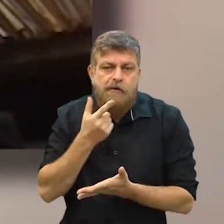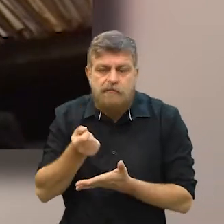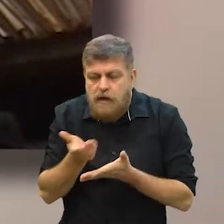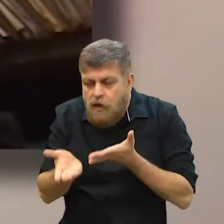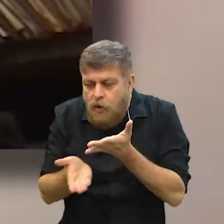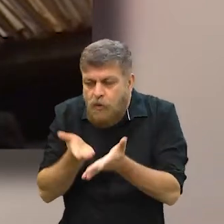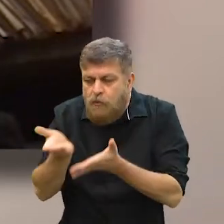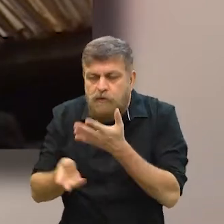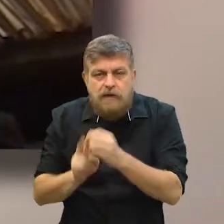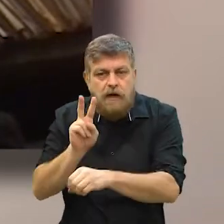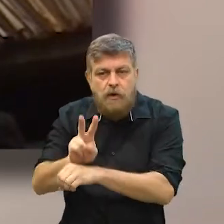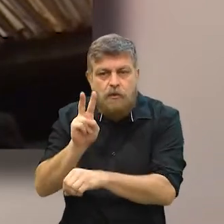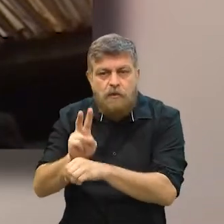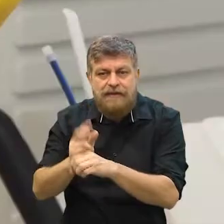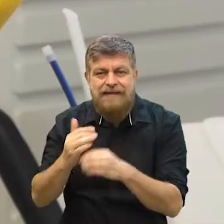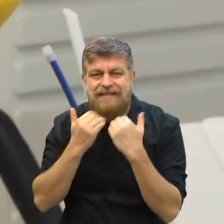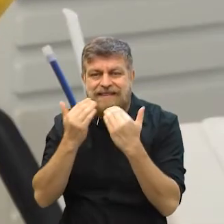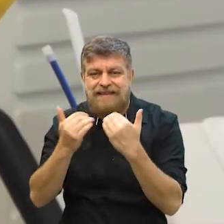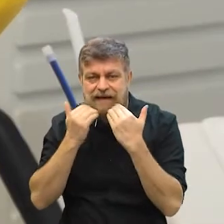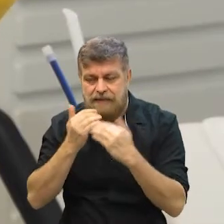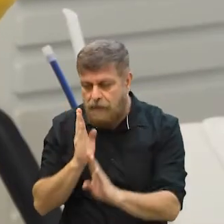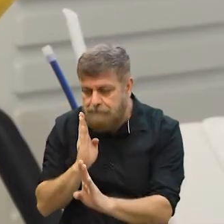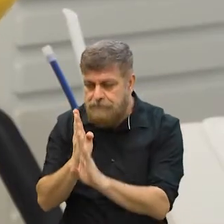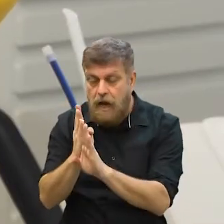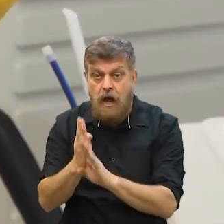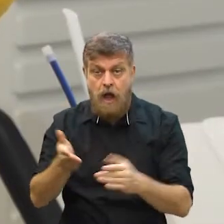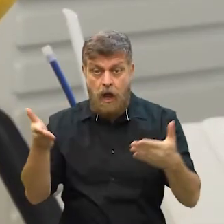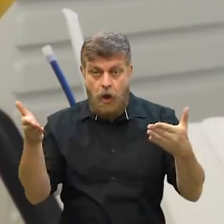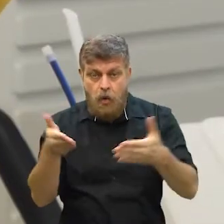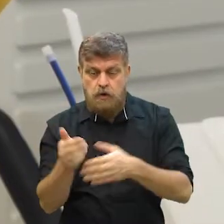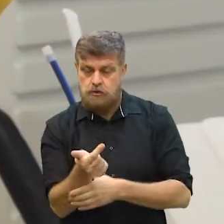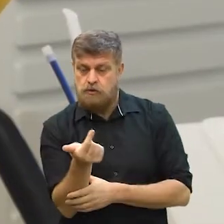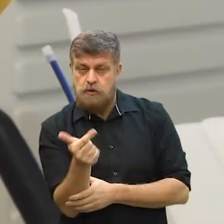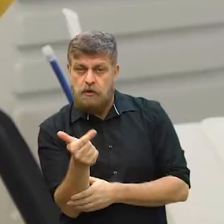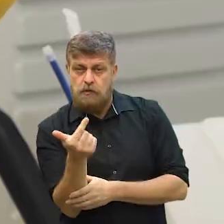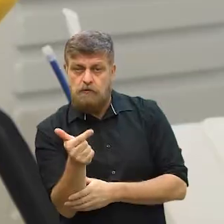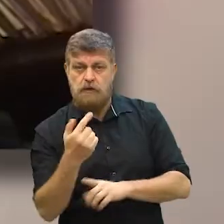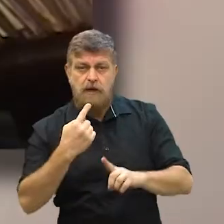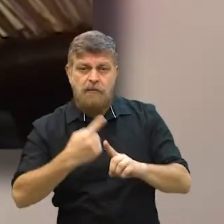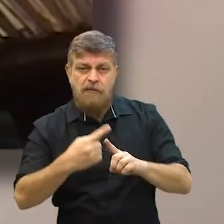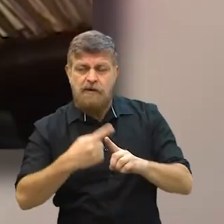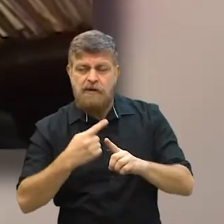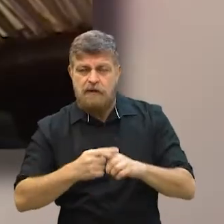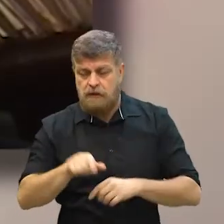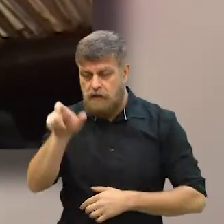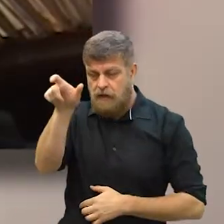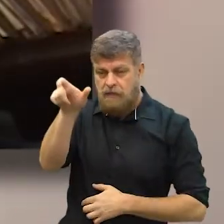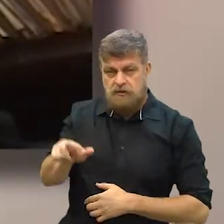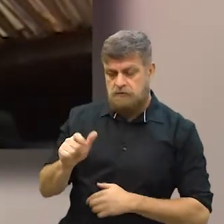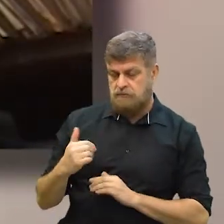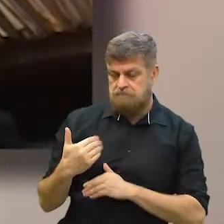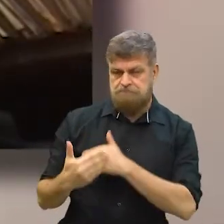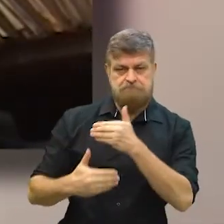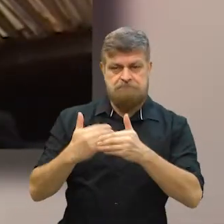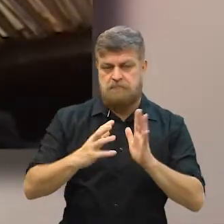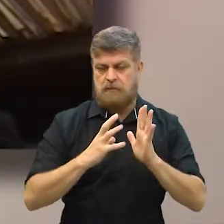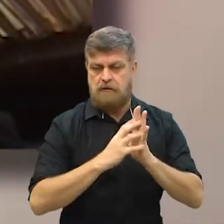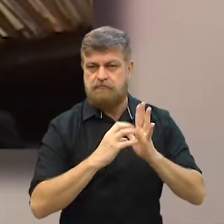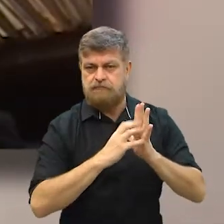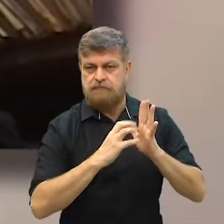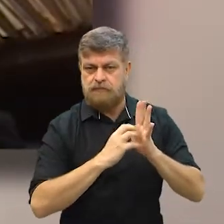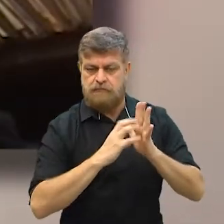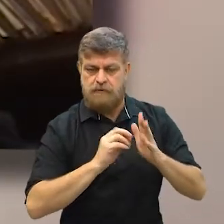não tiver feito o diagnóstico. Hoje não há por que fazer desenvolvimento